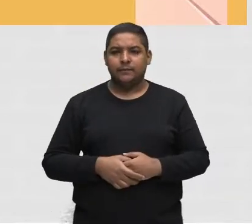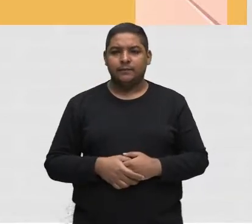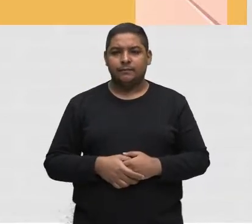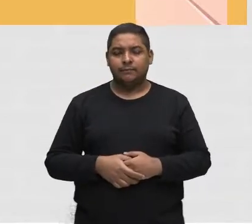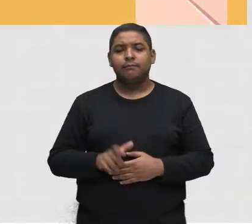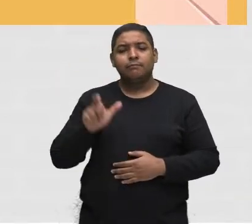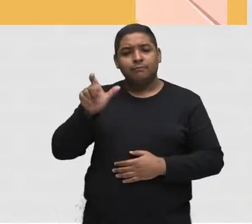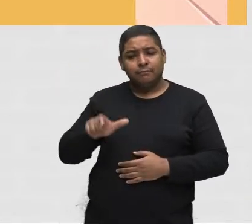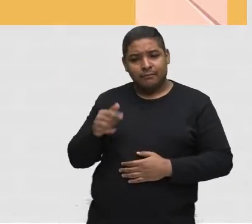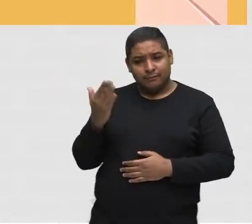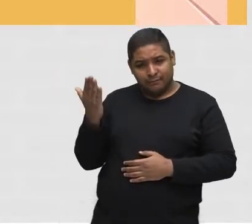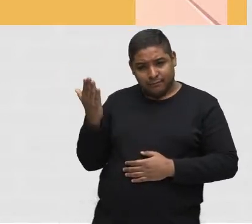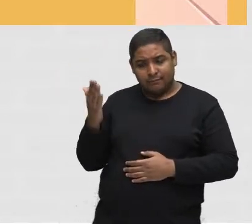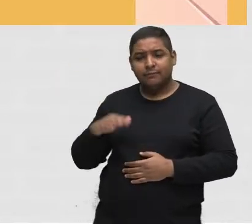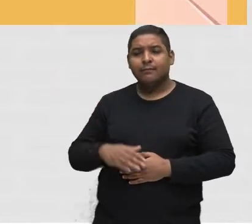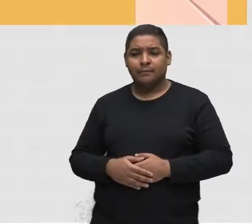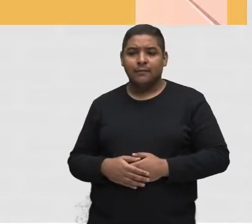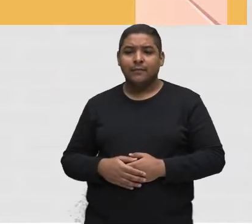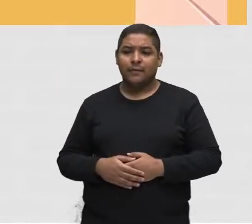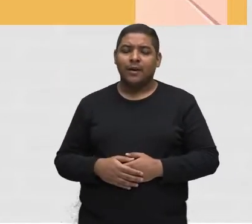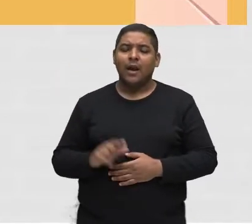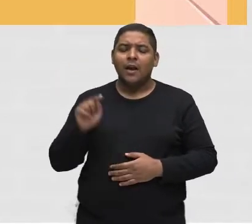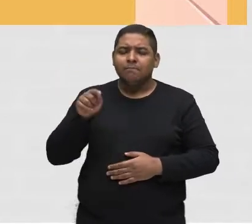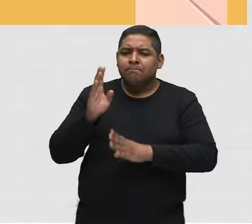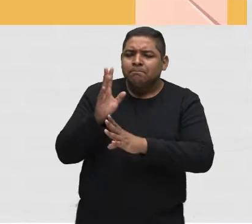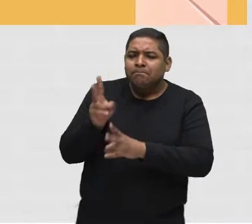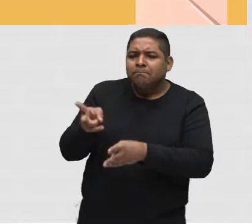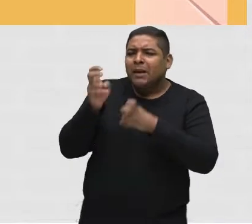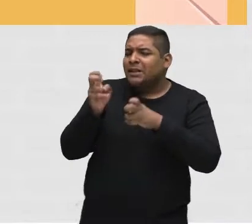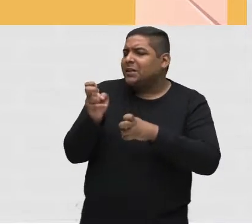Ela, aos poucos, notou que ele não se